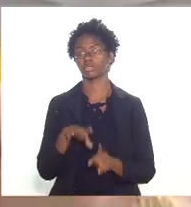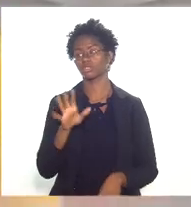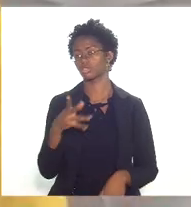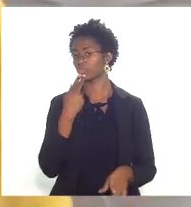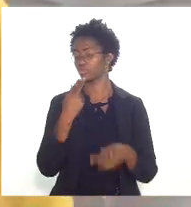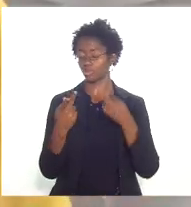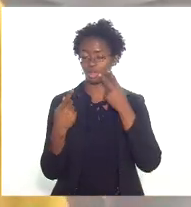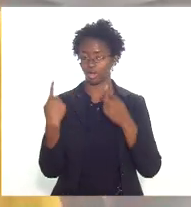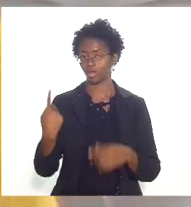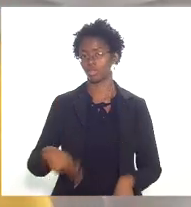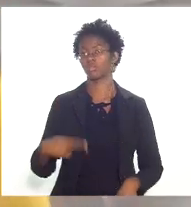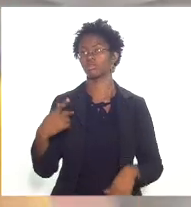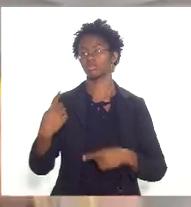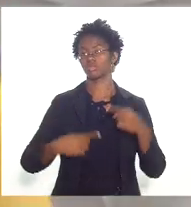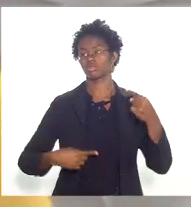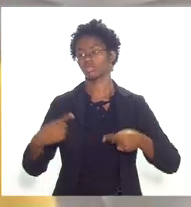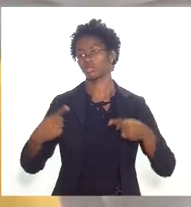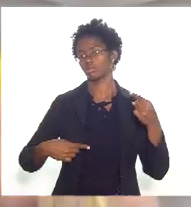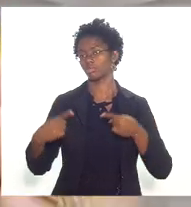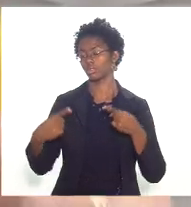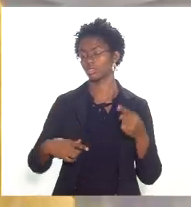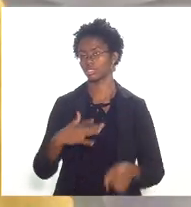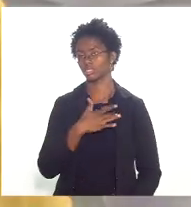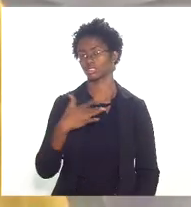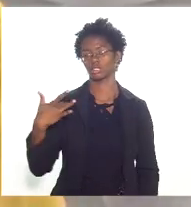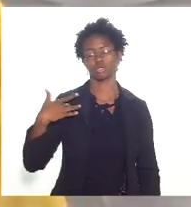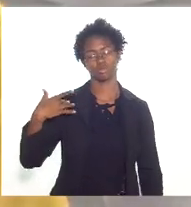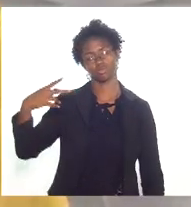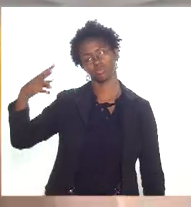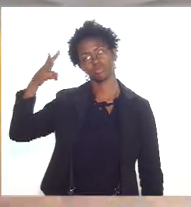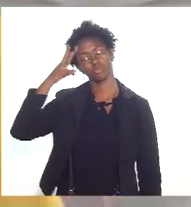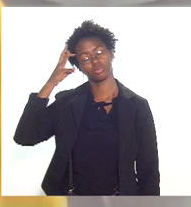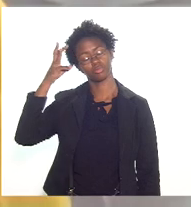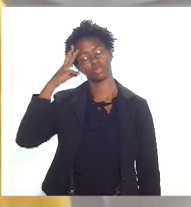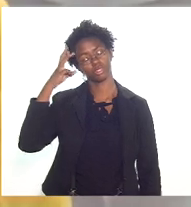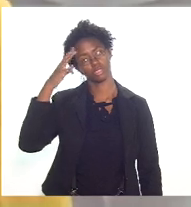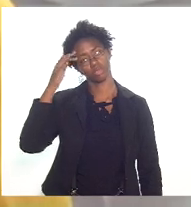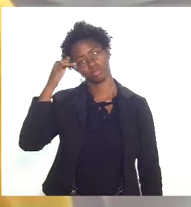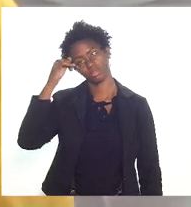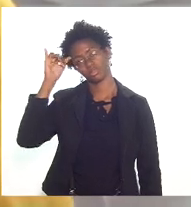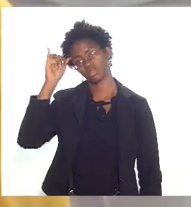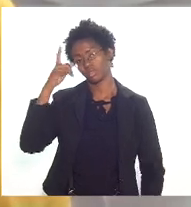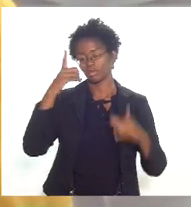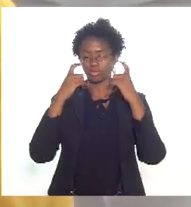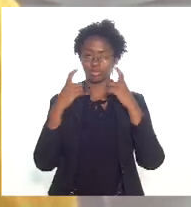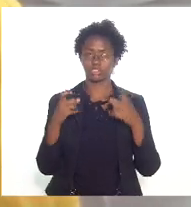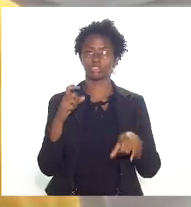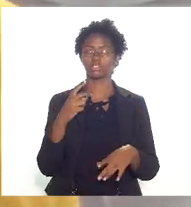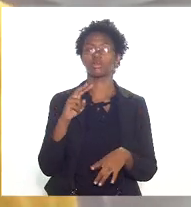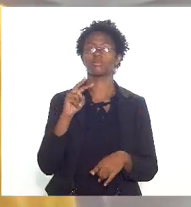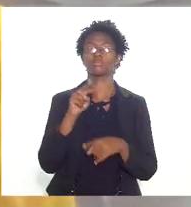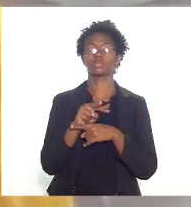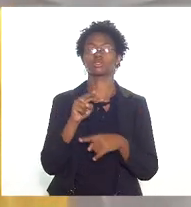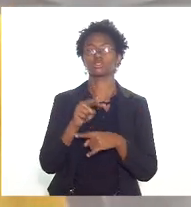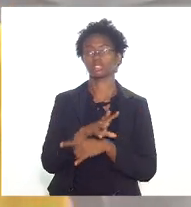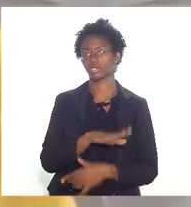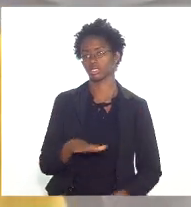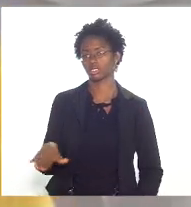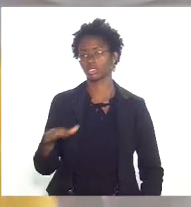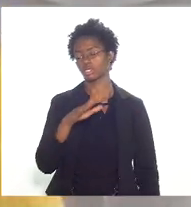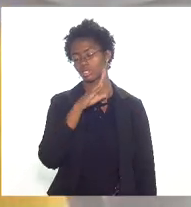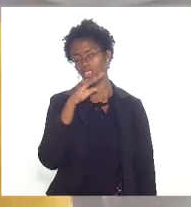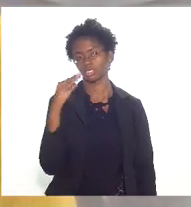a questão da Saúde pú Mental a prevenção à violência à proteção das crianças e dos adolescentes